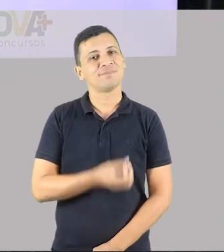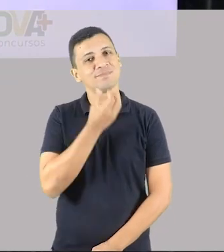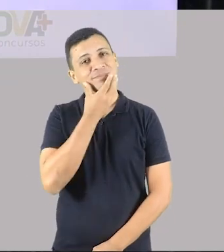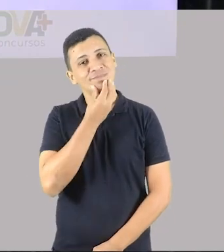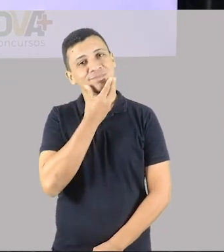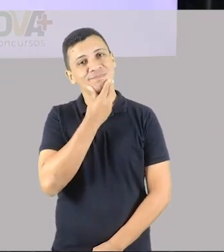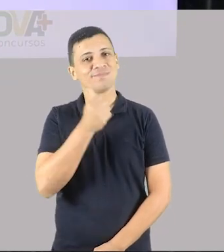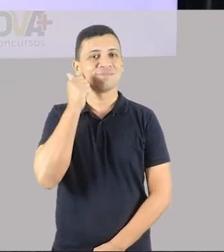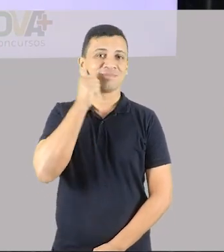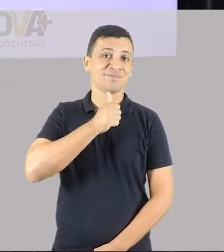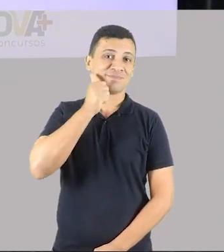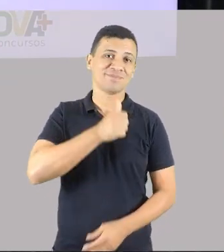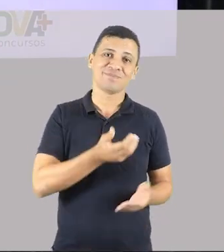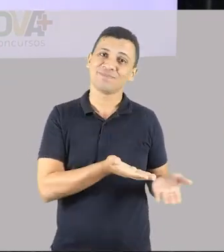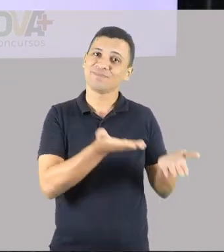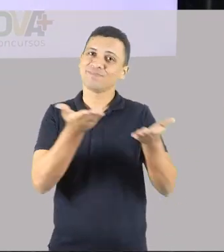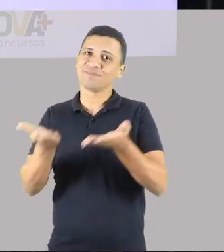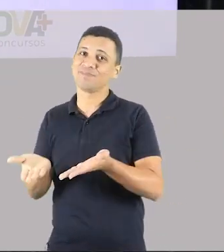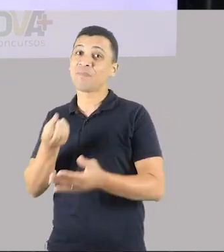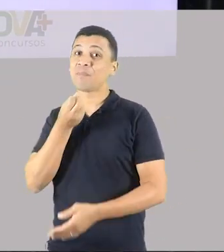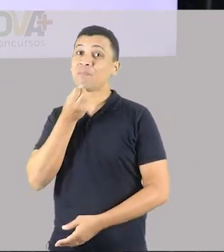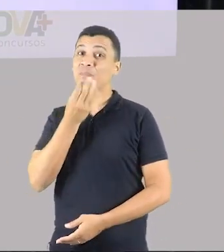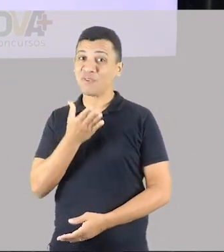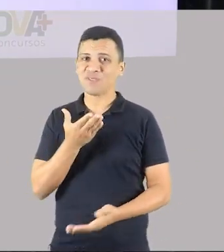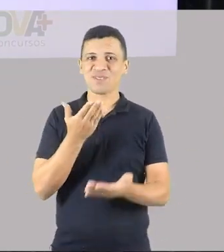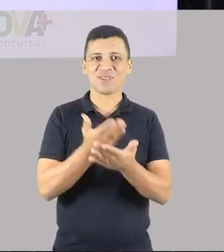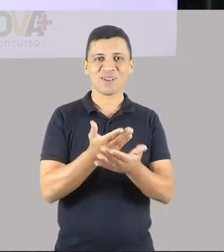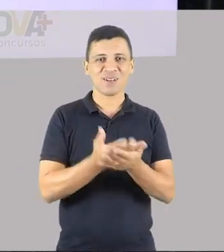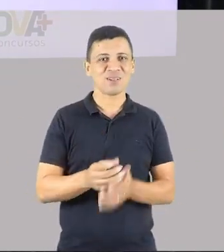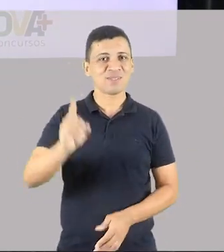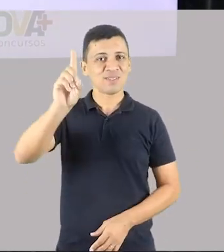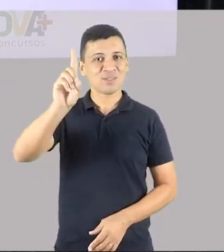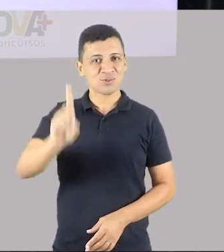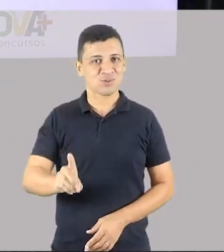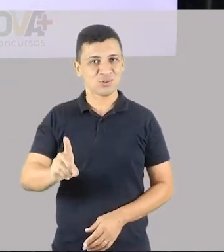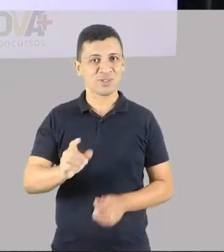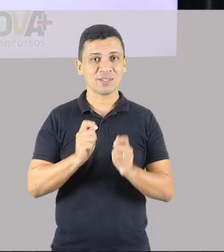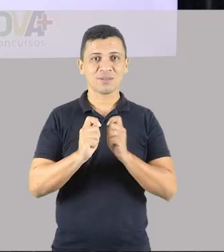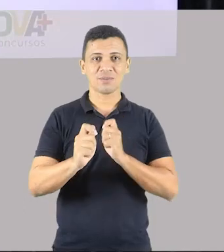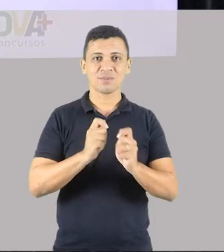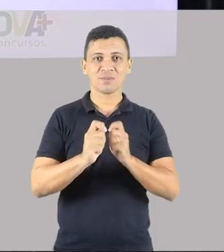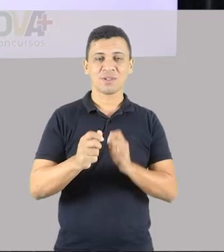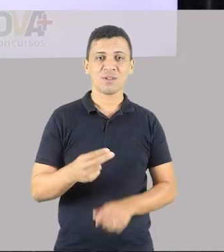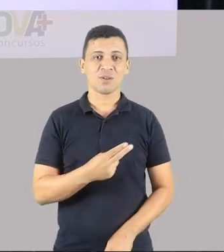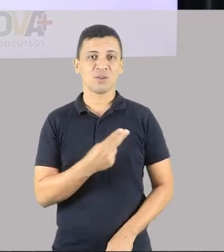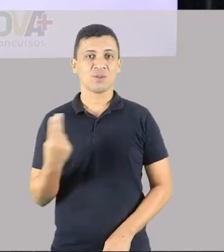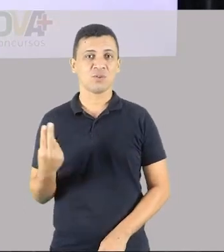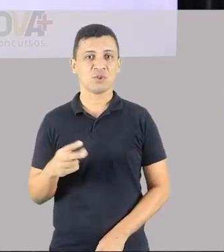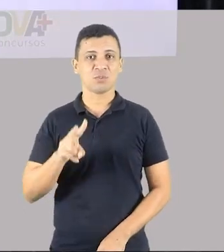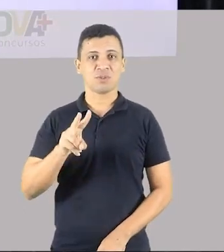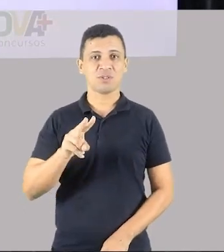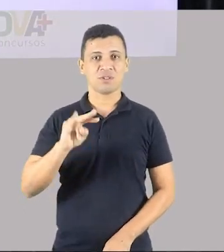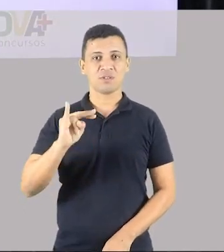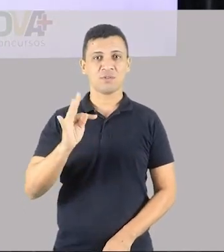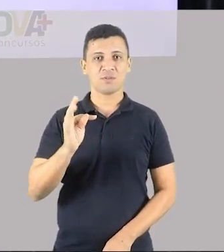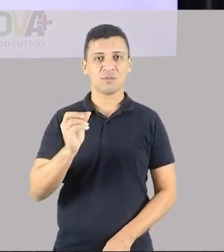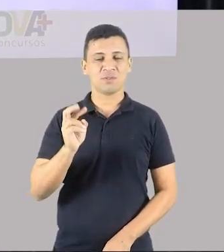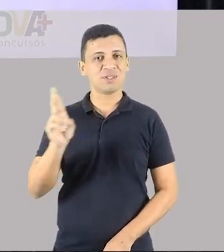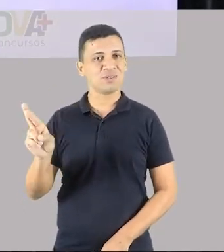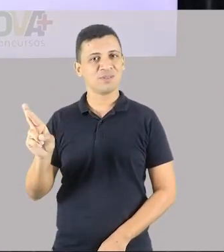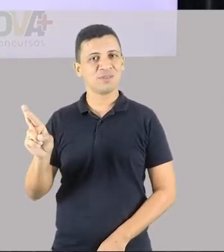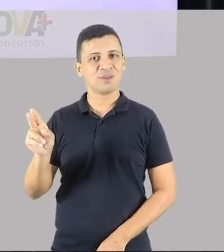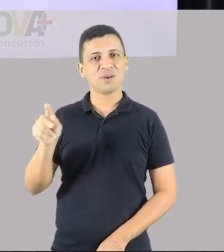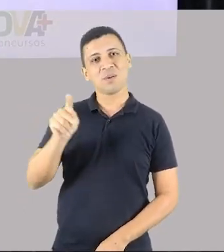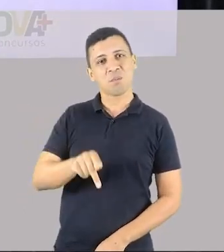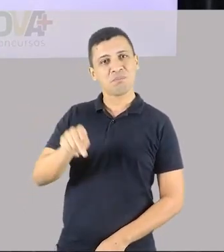Senhoras e senhores, boas-vindas a mais uma aula de Direito Administrativo. Meu nome é professor Vitor Hugo. Não professor